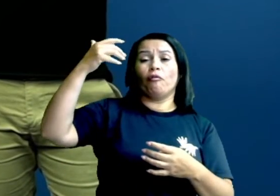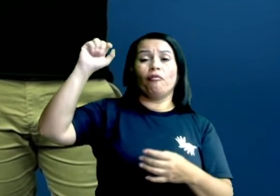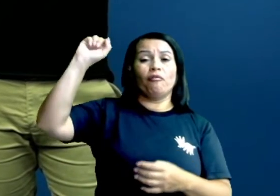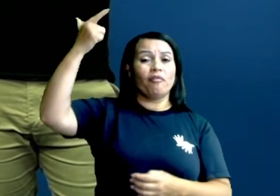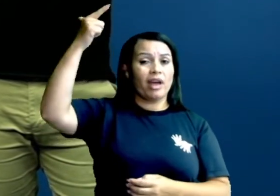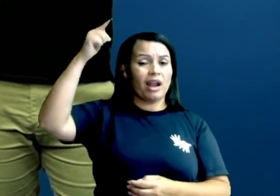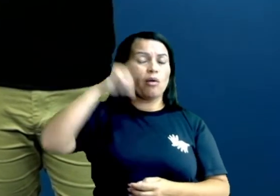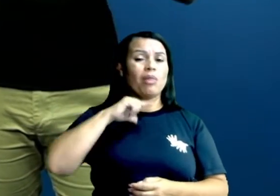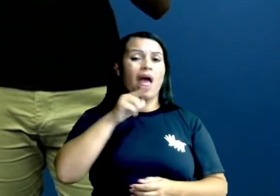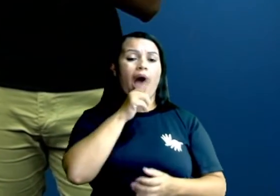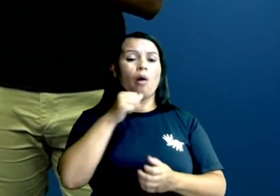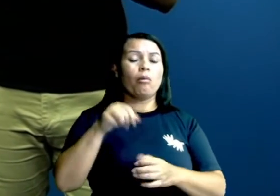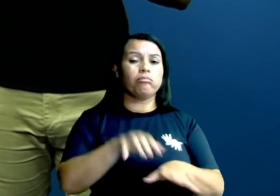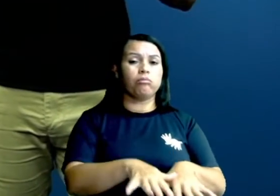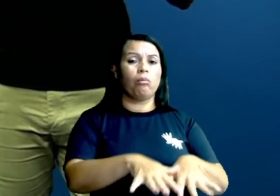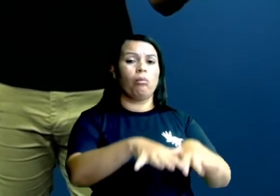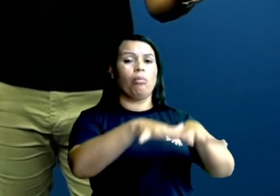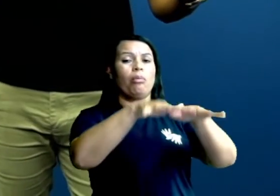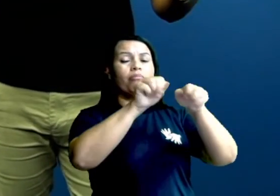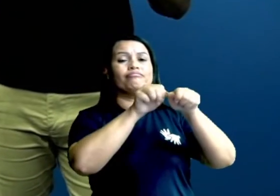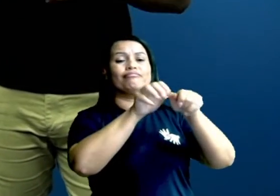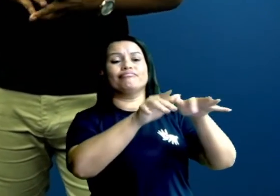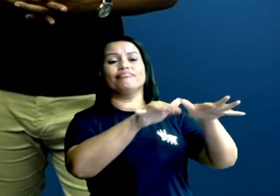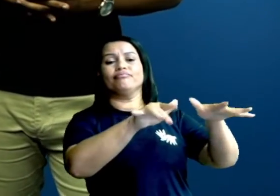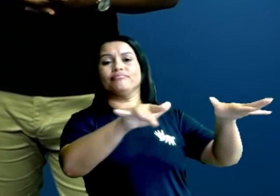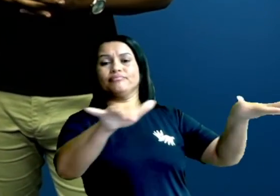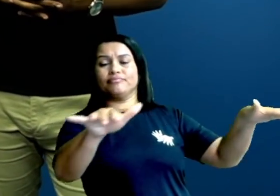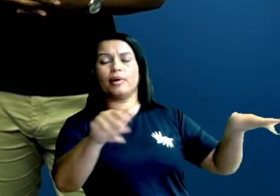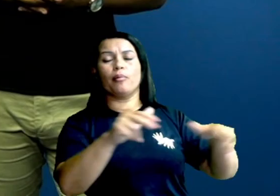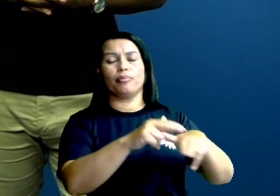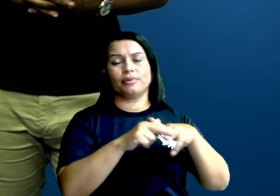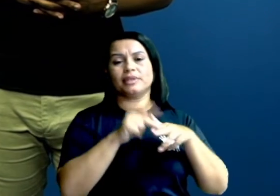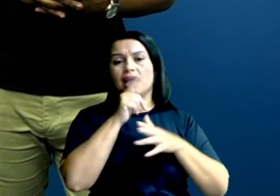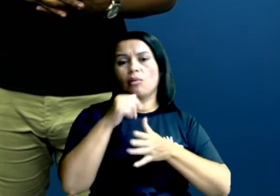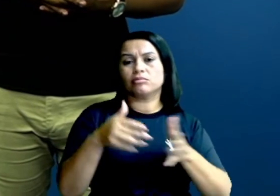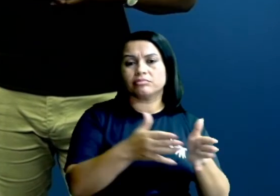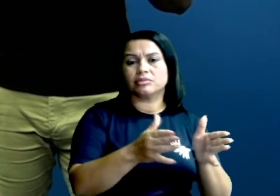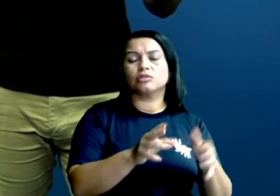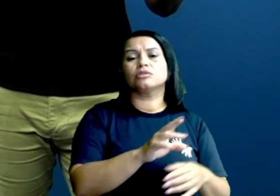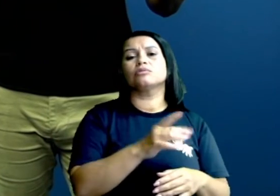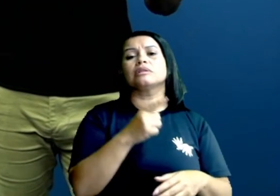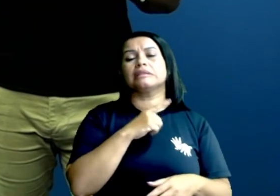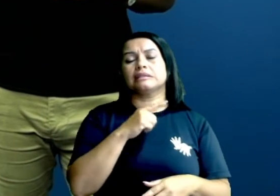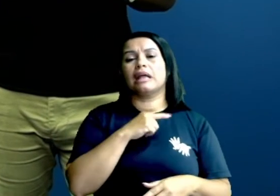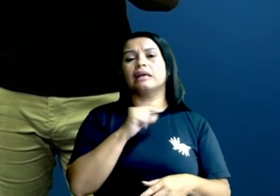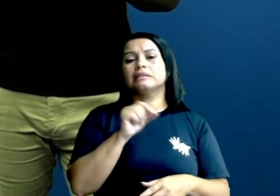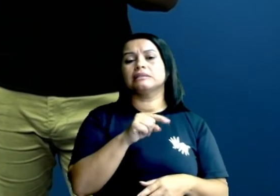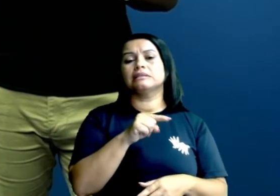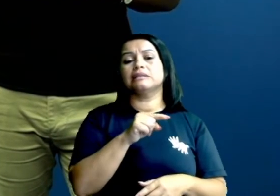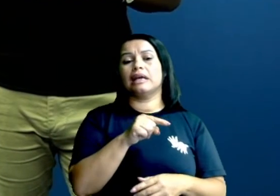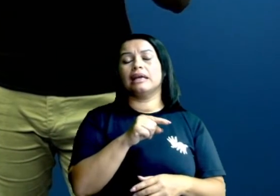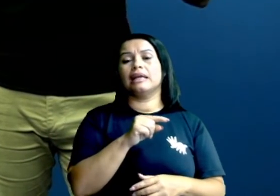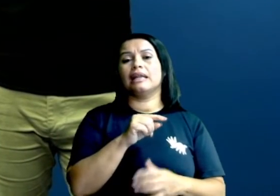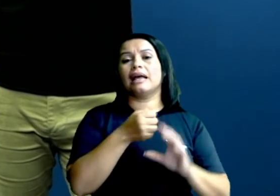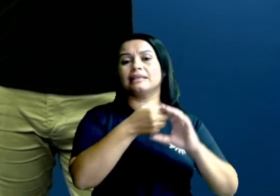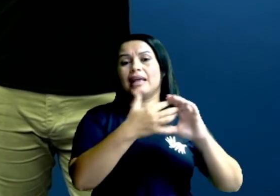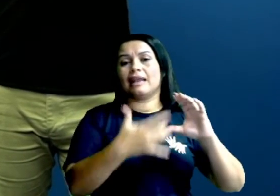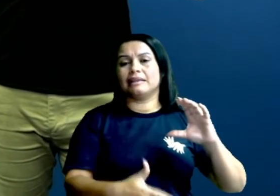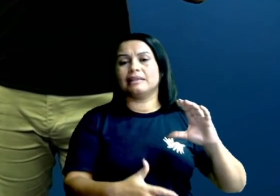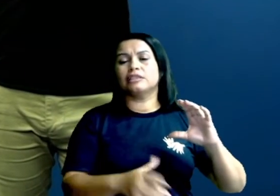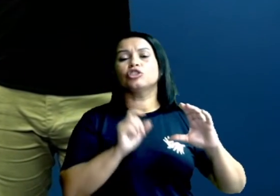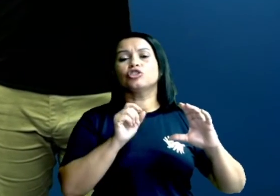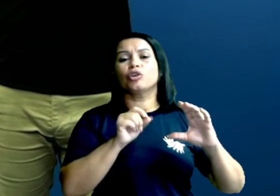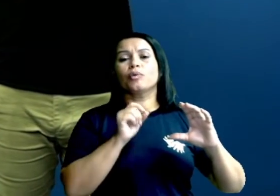inundação das partes mais planas do terreno, e por isso esse domínio vegetal, né, o Pantanal ele vai se caracterizar como